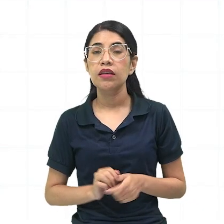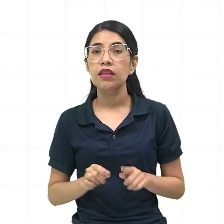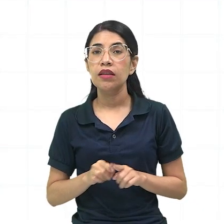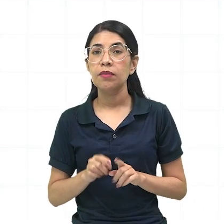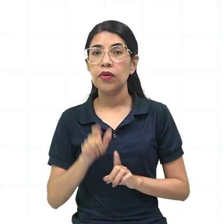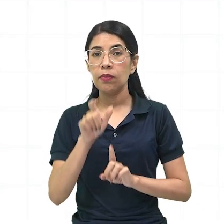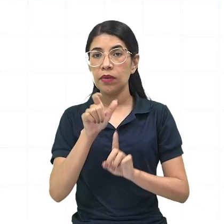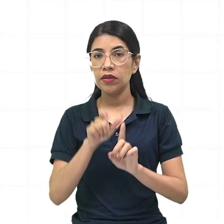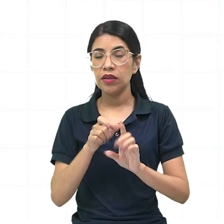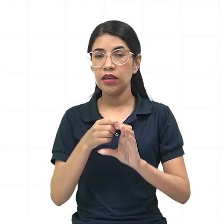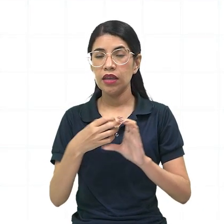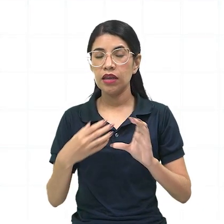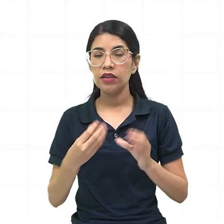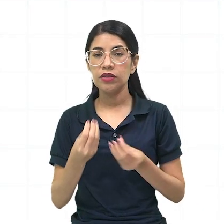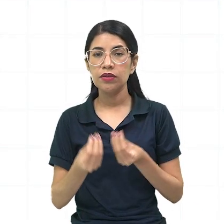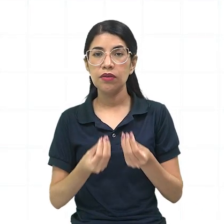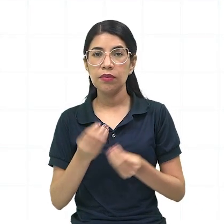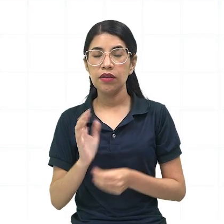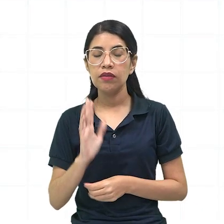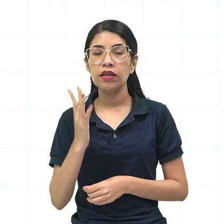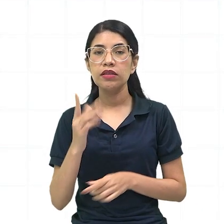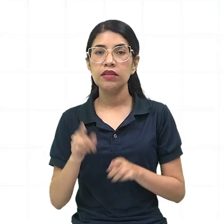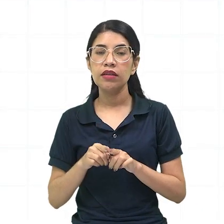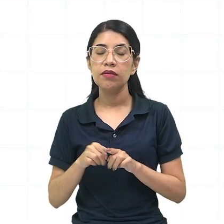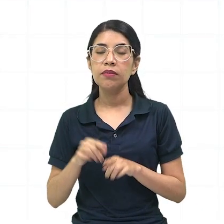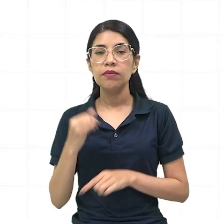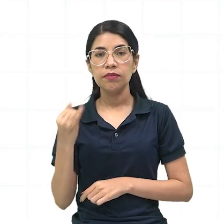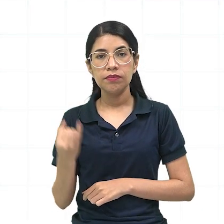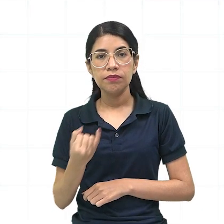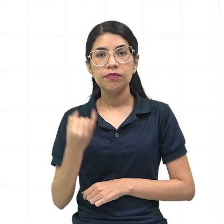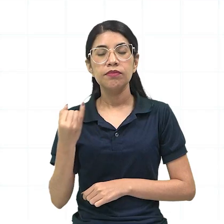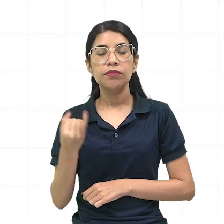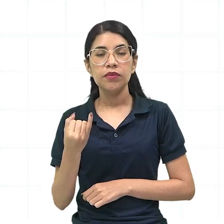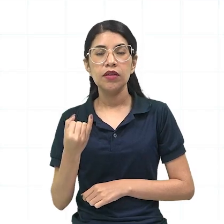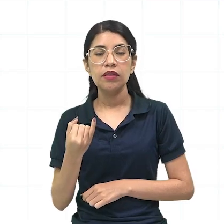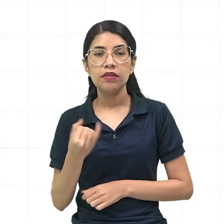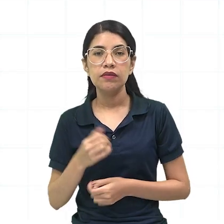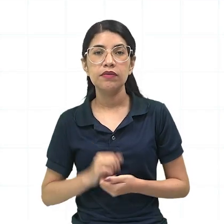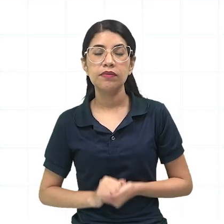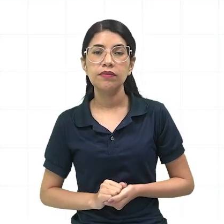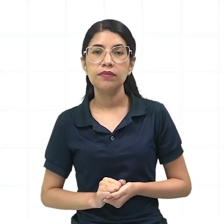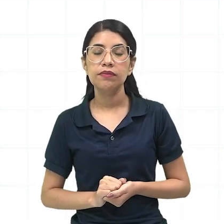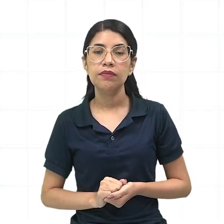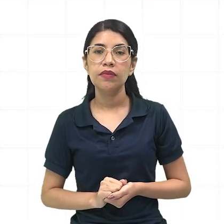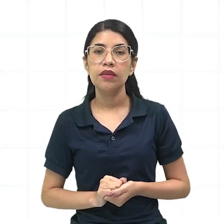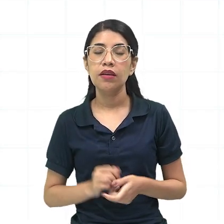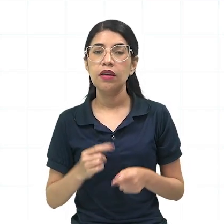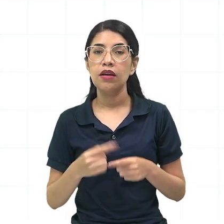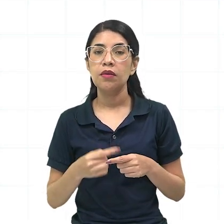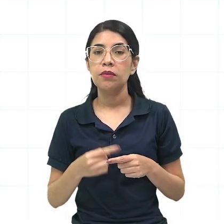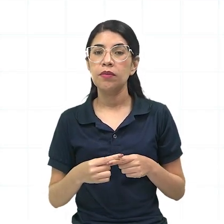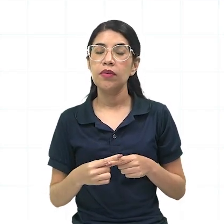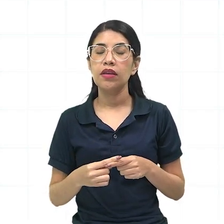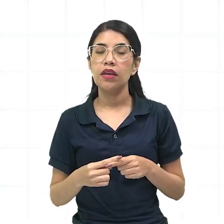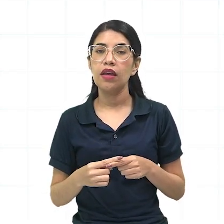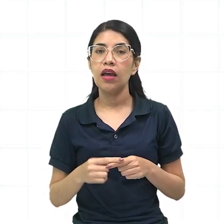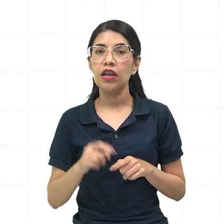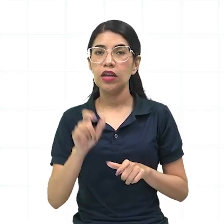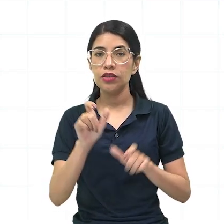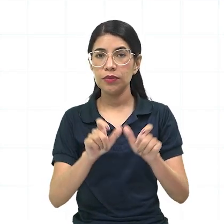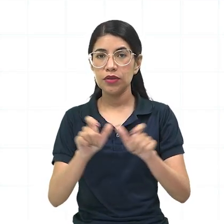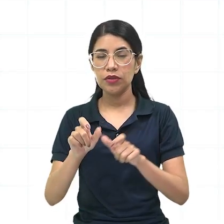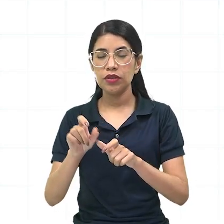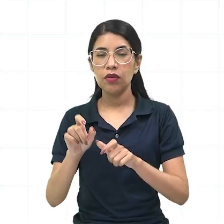dos personagens é uma das atribuições mais importantes do dramaturgo, pois é através dela que o